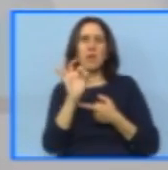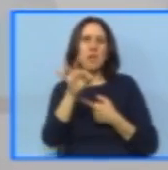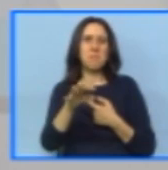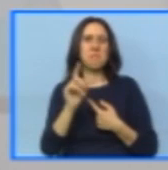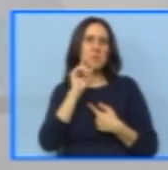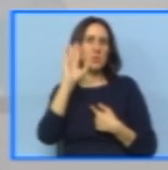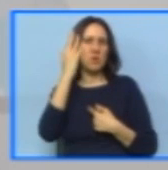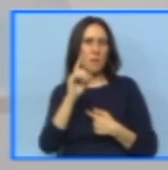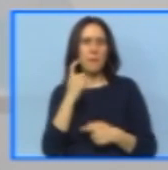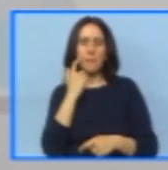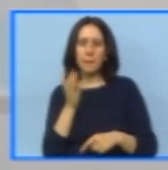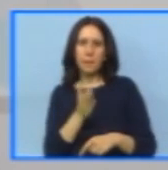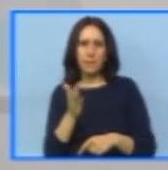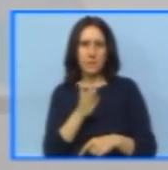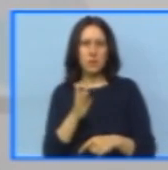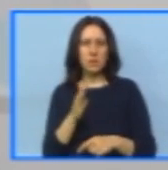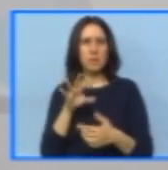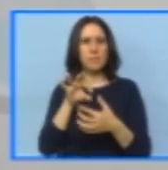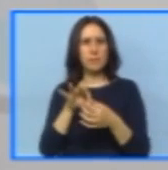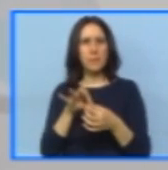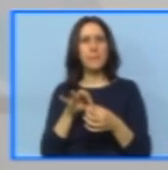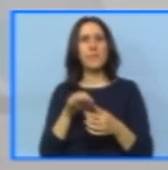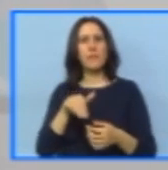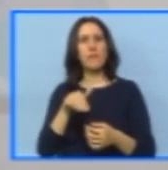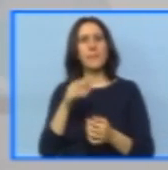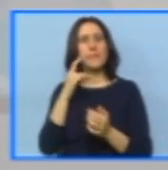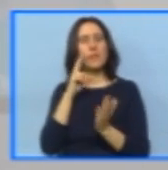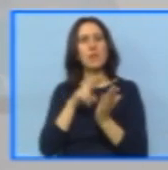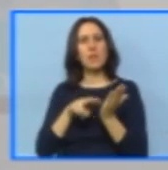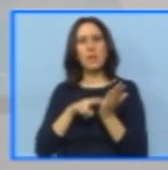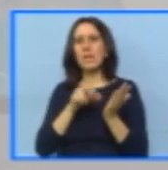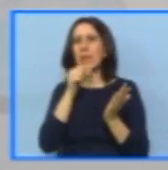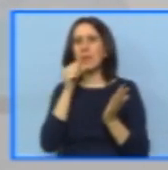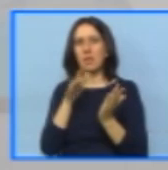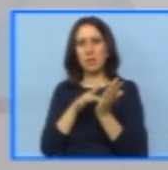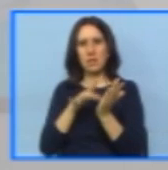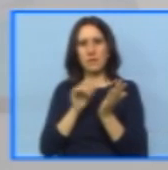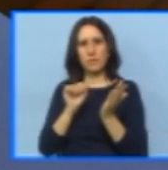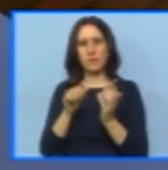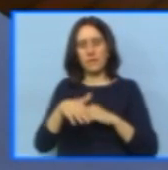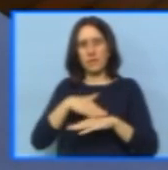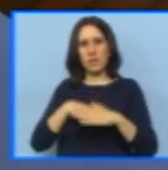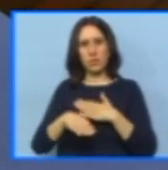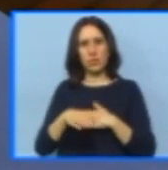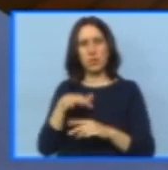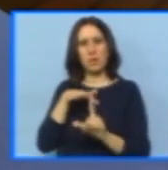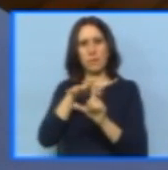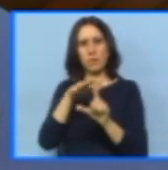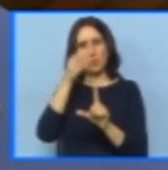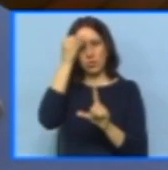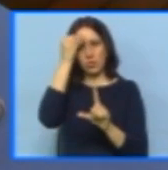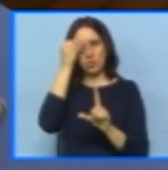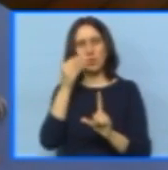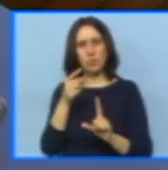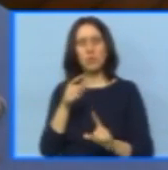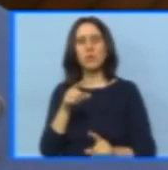neste tempo pascal vai-se ler sempre o livro dos Atos dos Apóstolos, que, ao